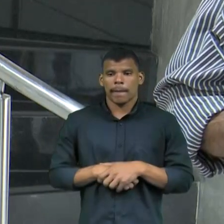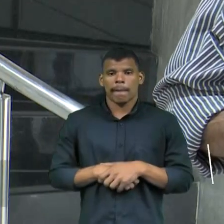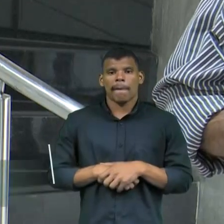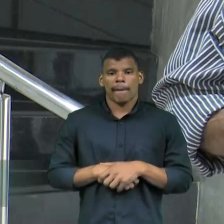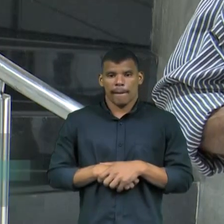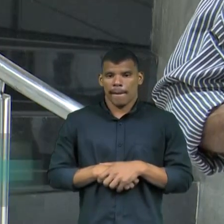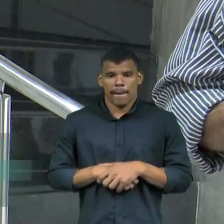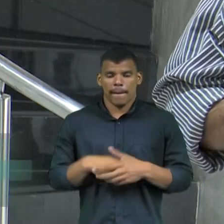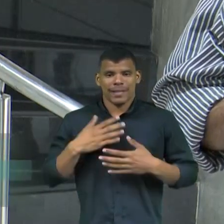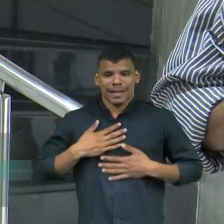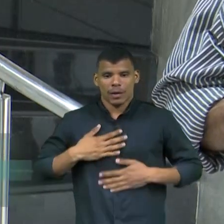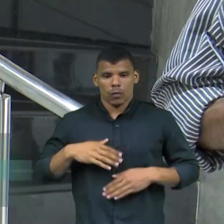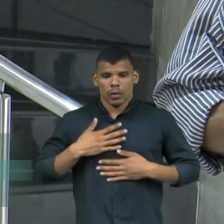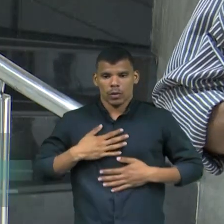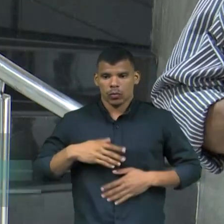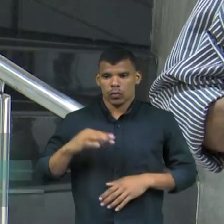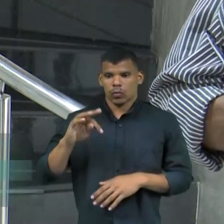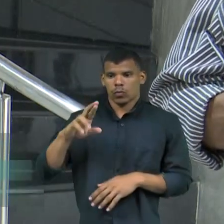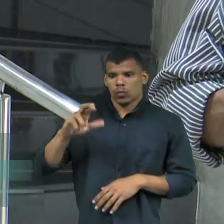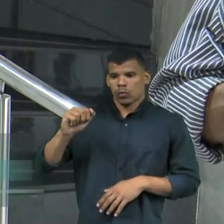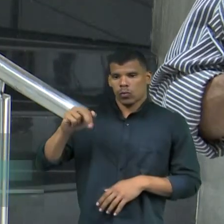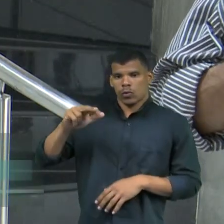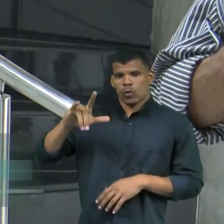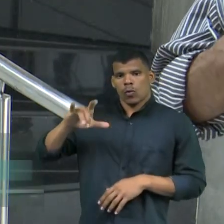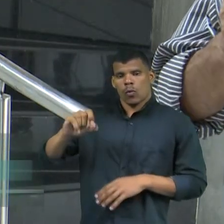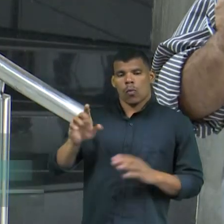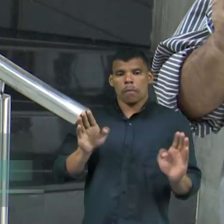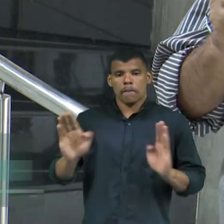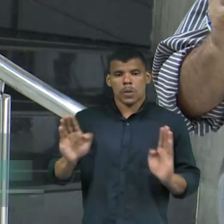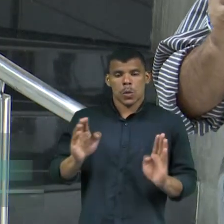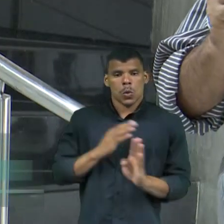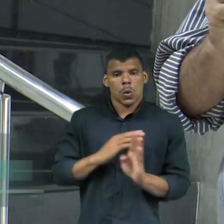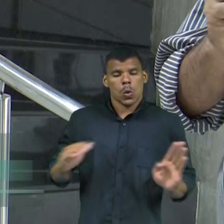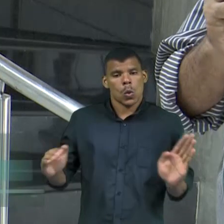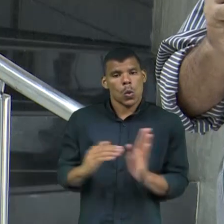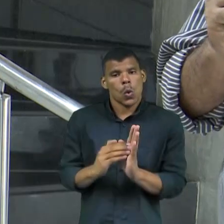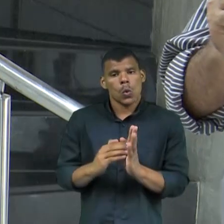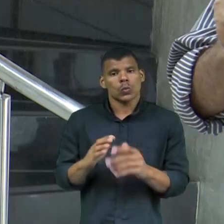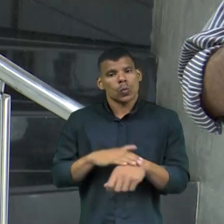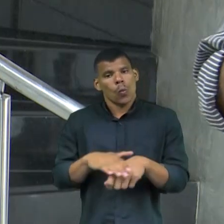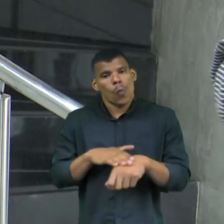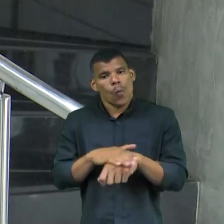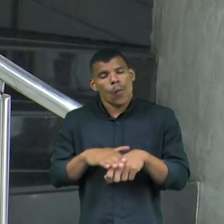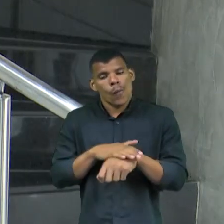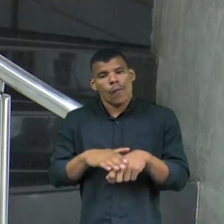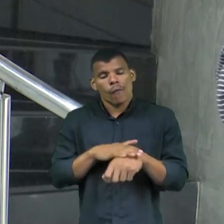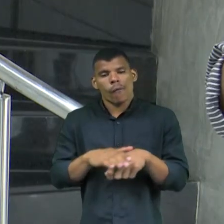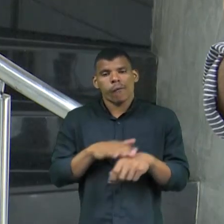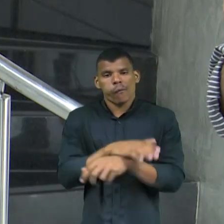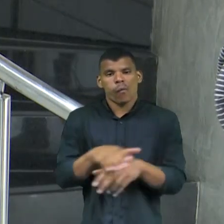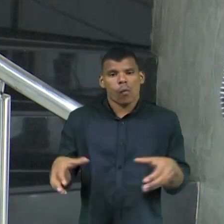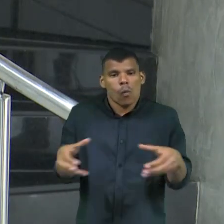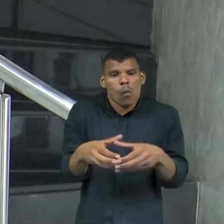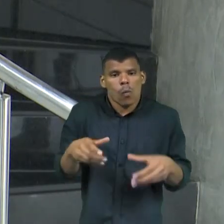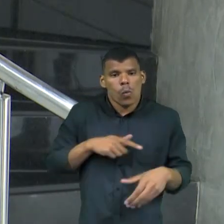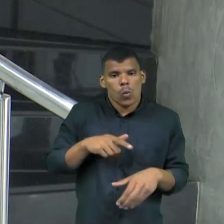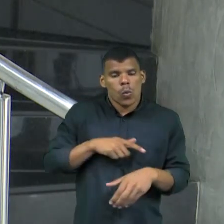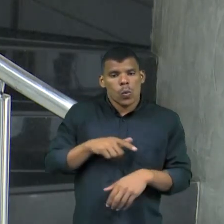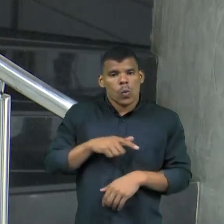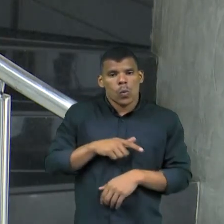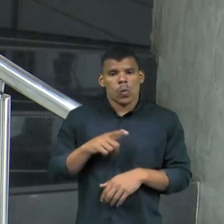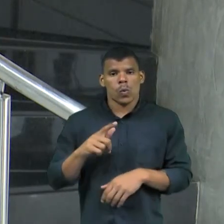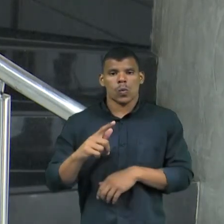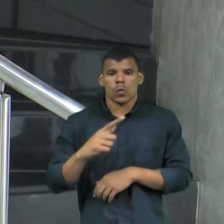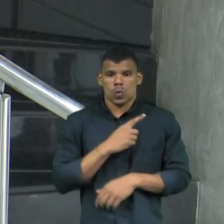absolutamente tranquila, não é? Durante todo esse período houve conversas de forma permanente entre os grupos, né? Tanto a equipe do governo quanto a